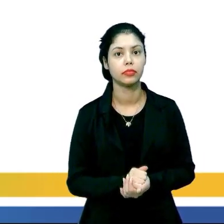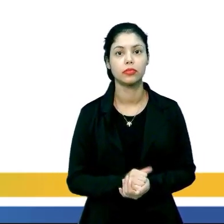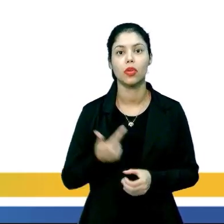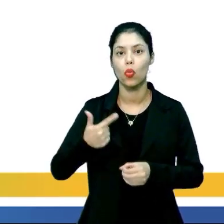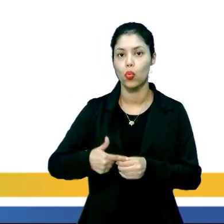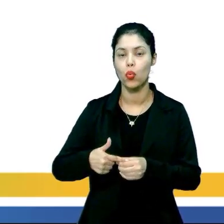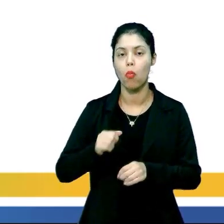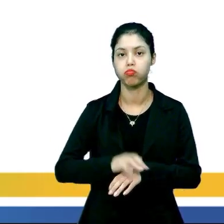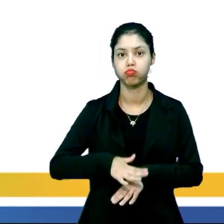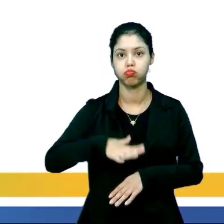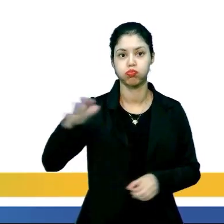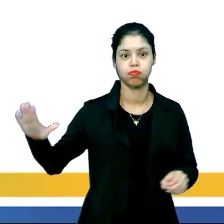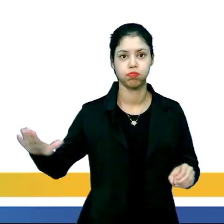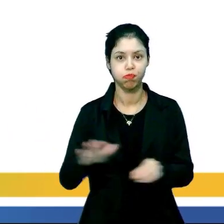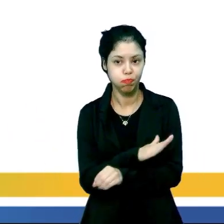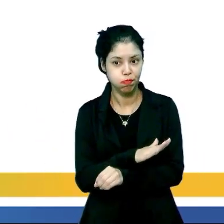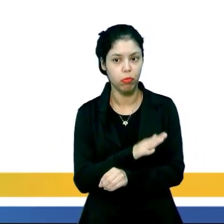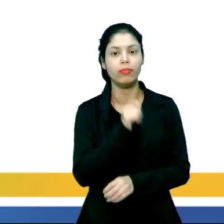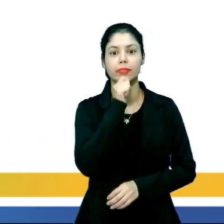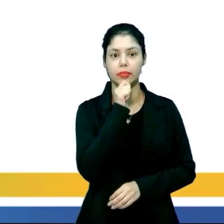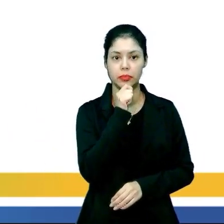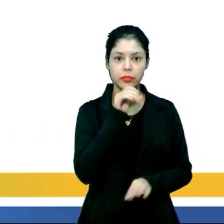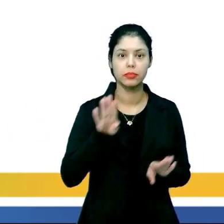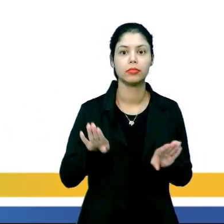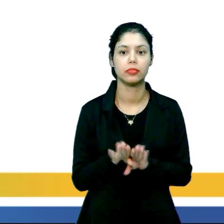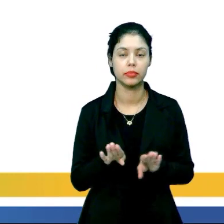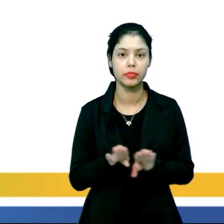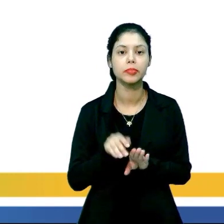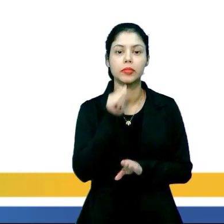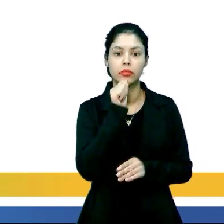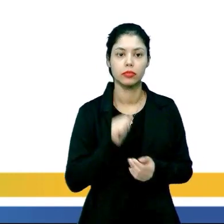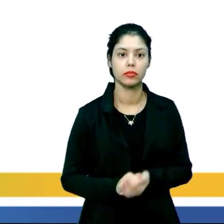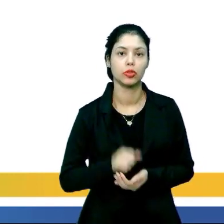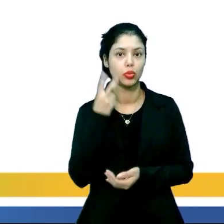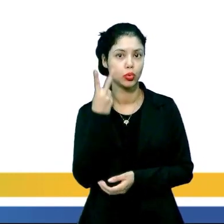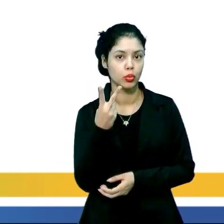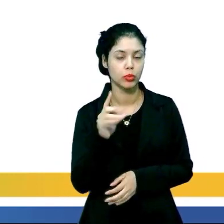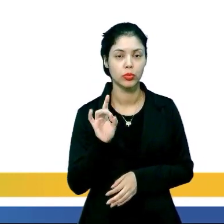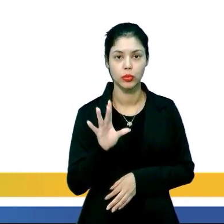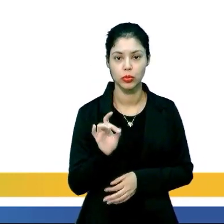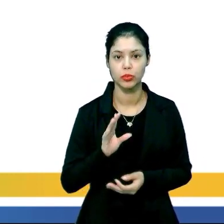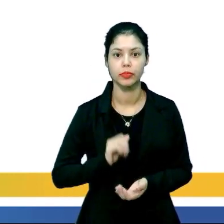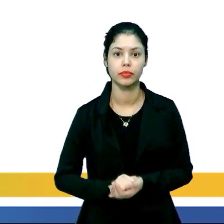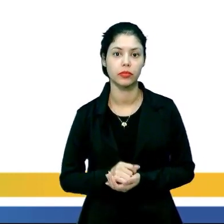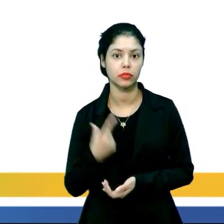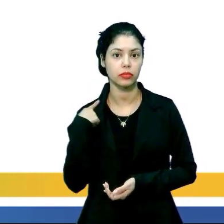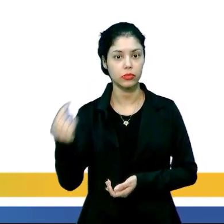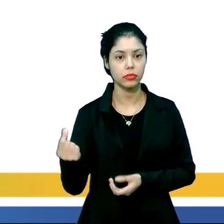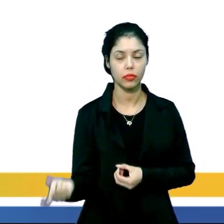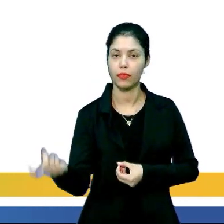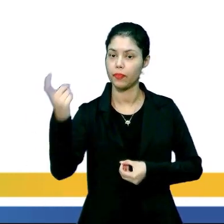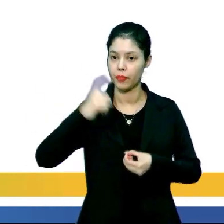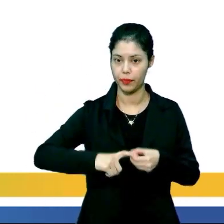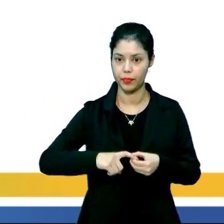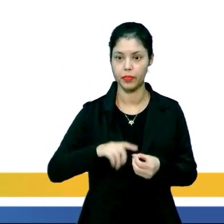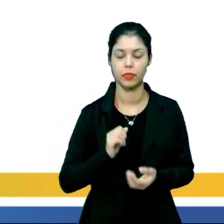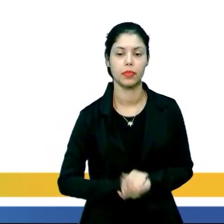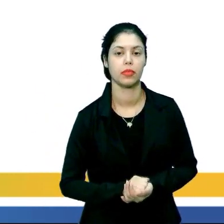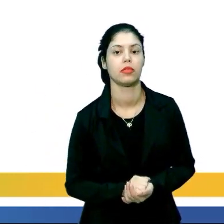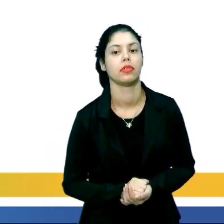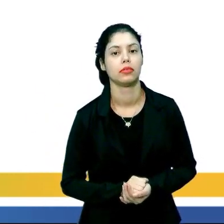cheio e planeja fazer somente 2 paradas para reabastecimento, uma na ida e outra na